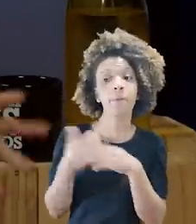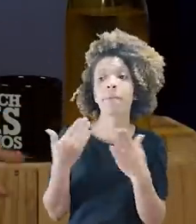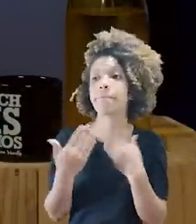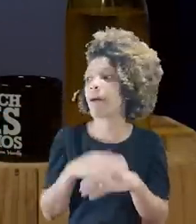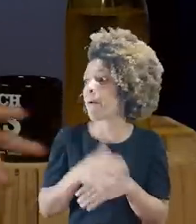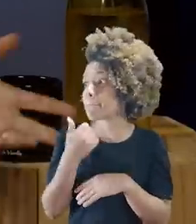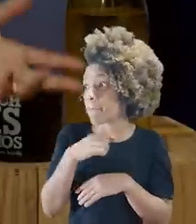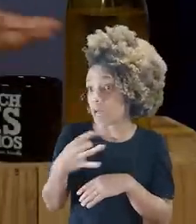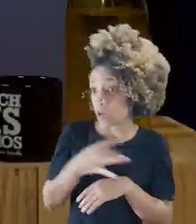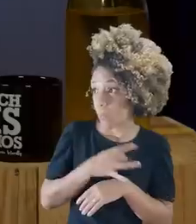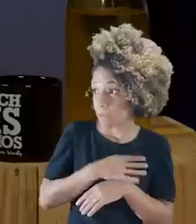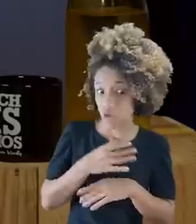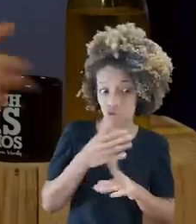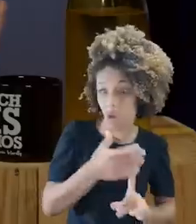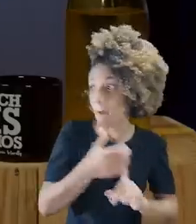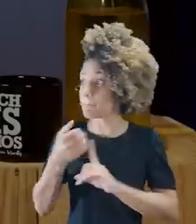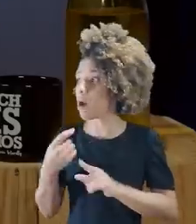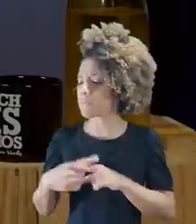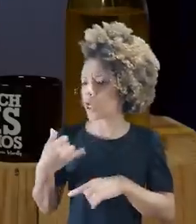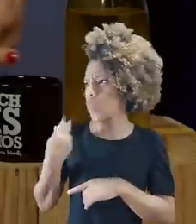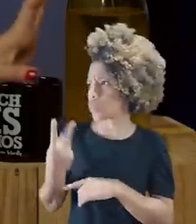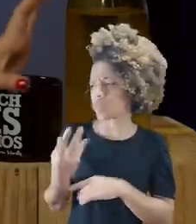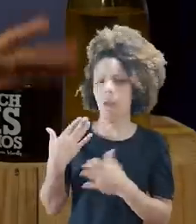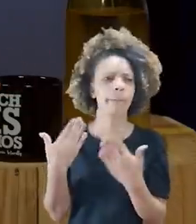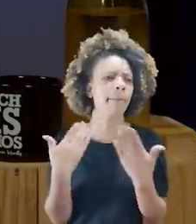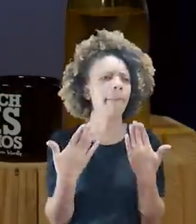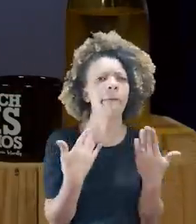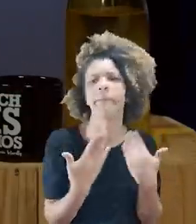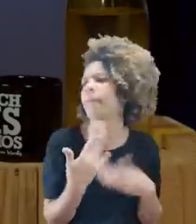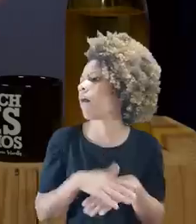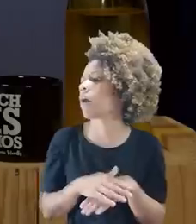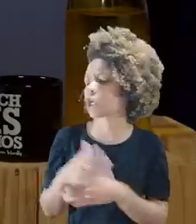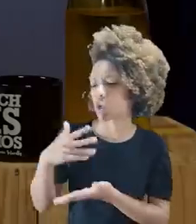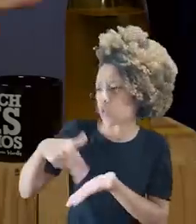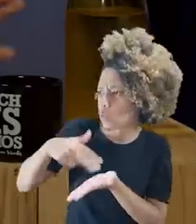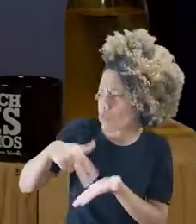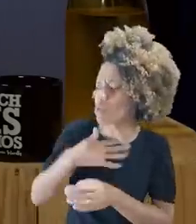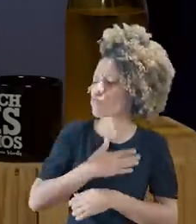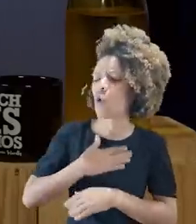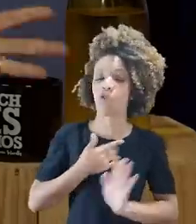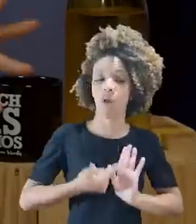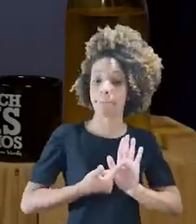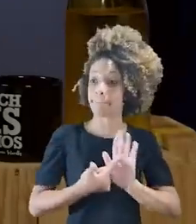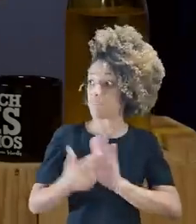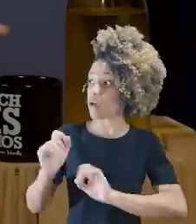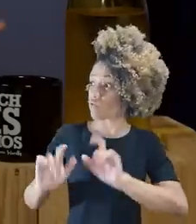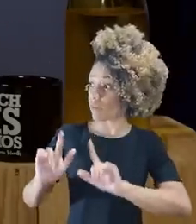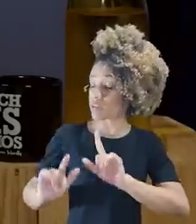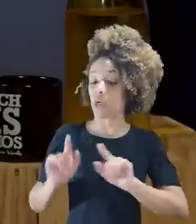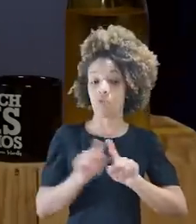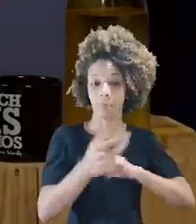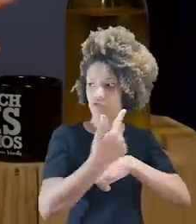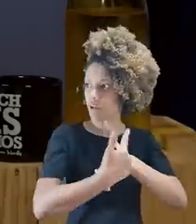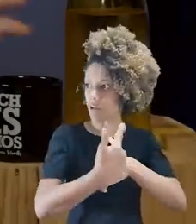mundo minha mãe ficava com medo de me levar embora porque desde os dois aninhos que eu bato papo eu que eu danço que eu gosto de de de televisão de